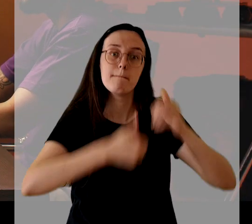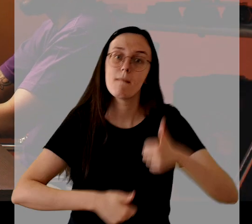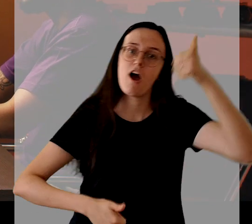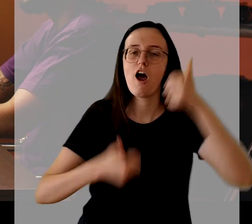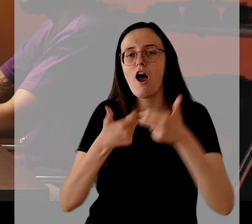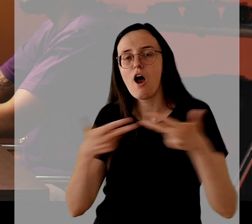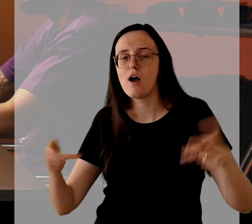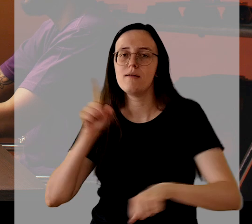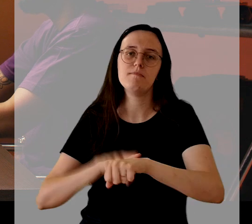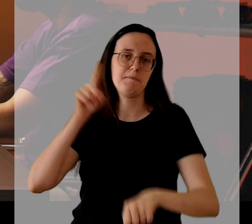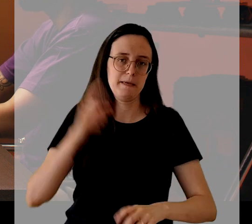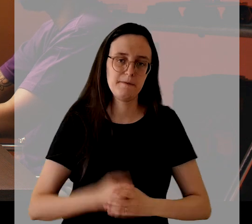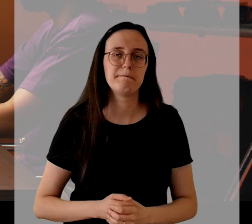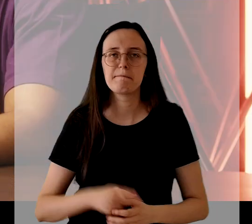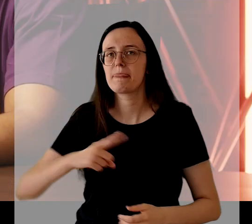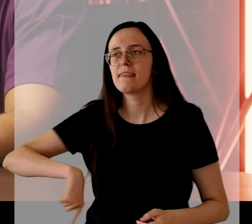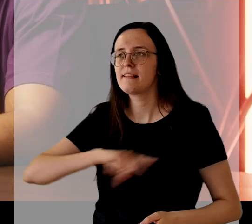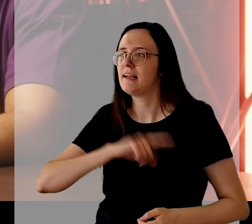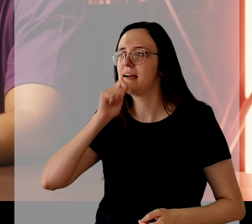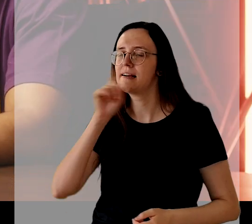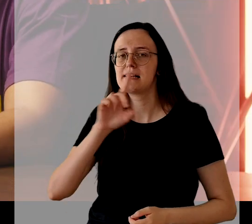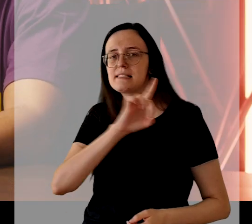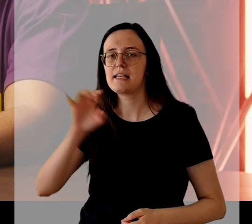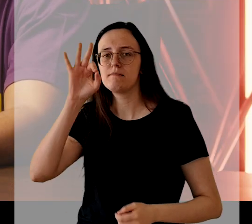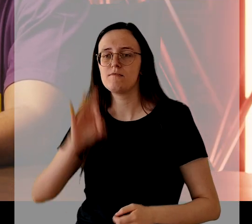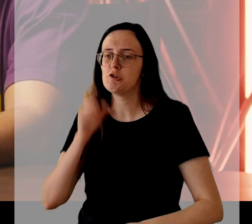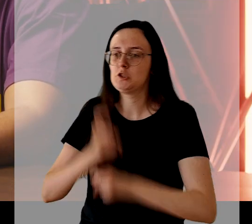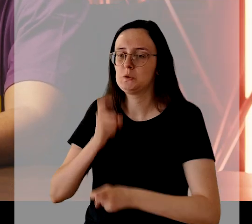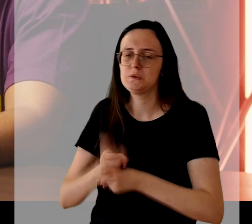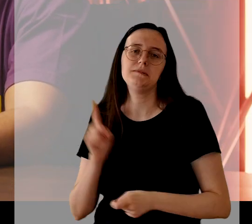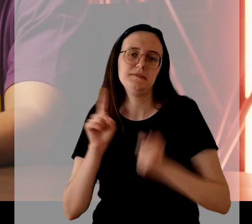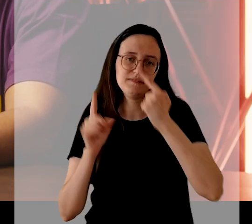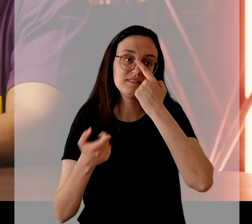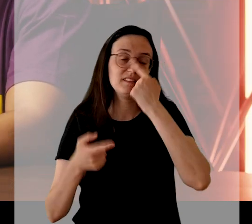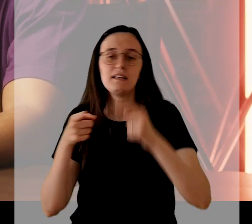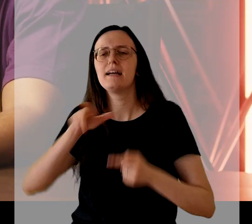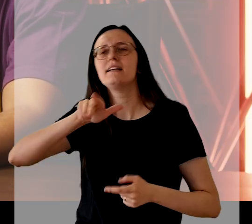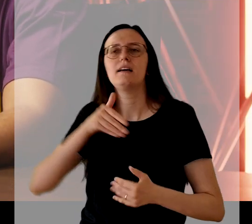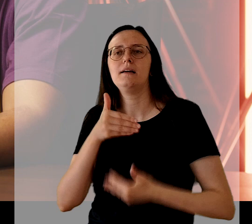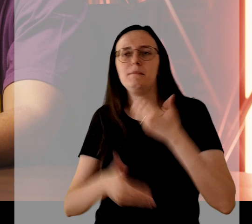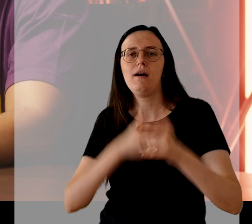proposições acontecem ali no momento. A gente ainda não é 100% engessado na pré, né? Porque